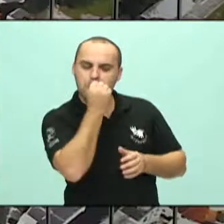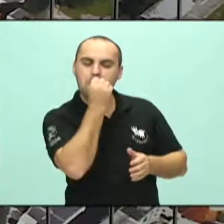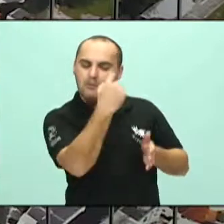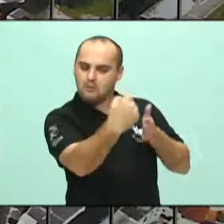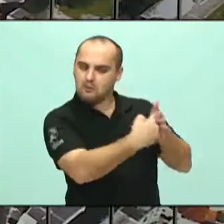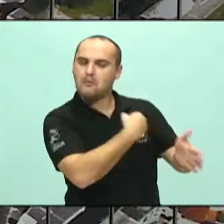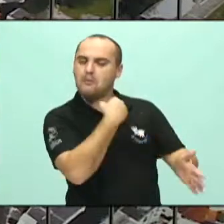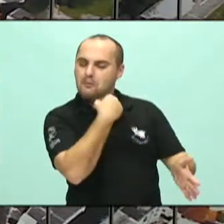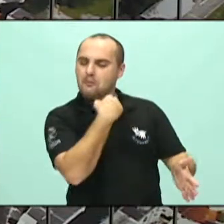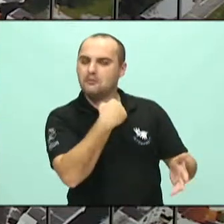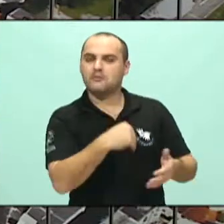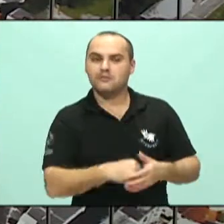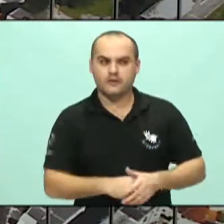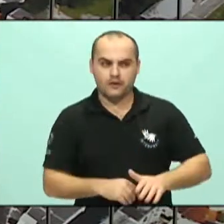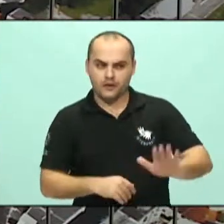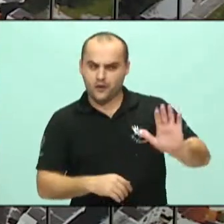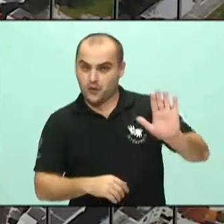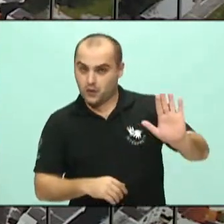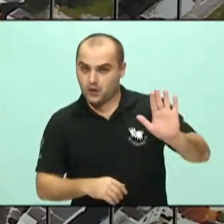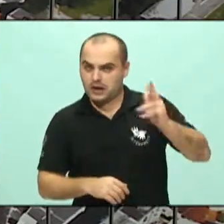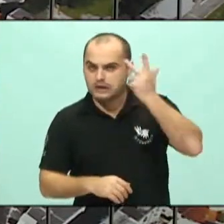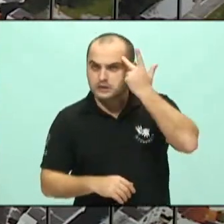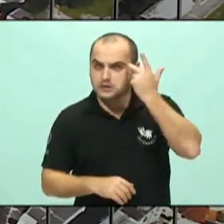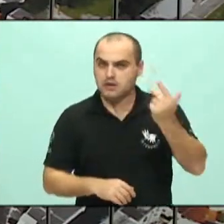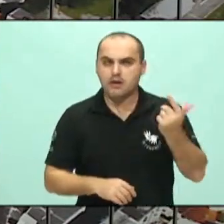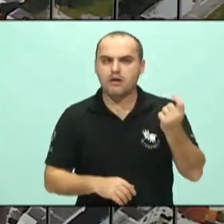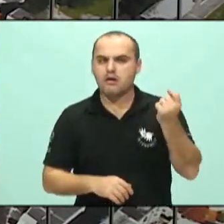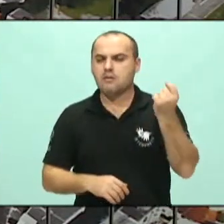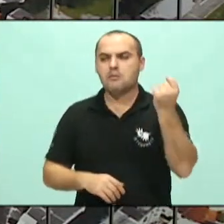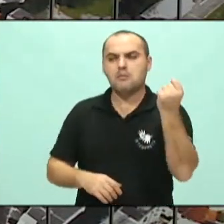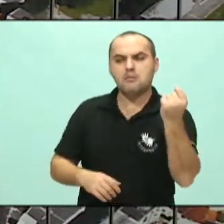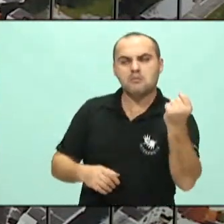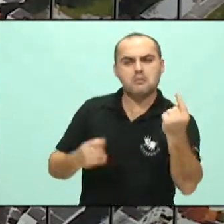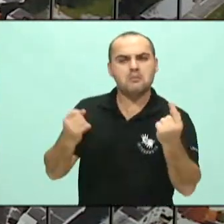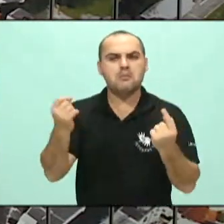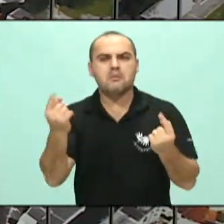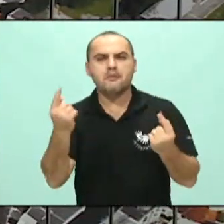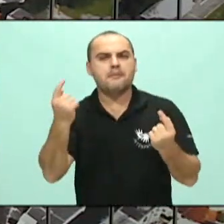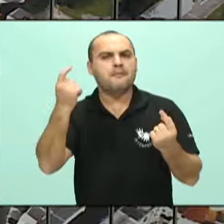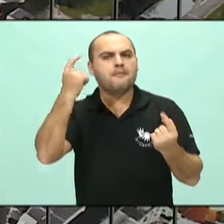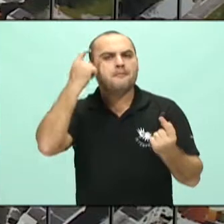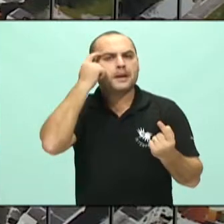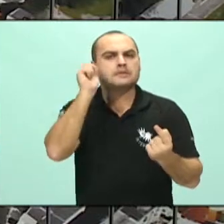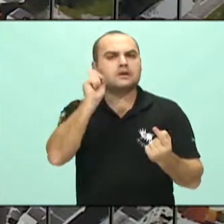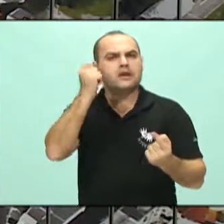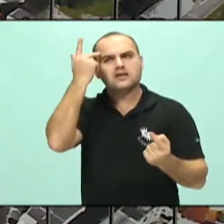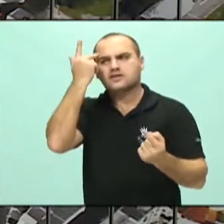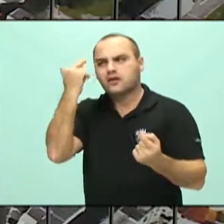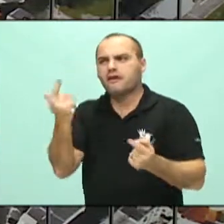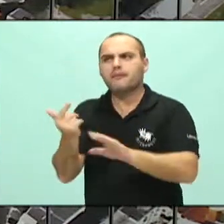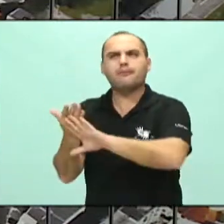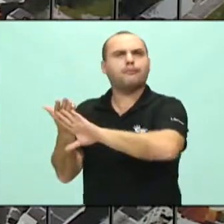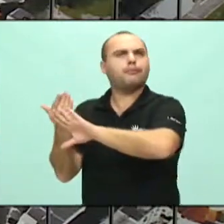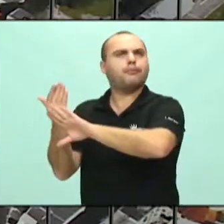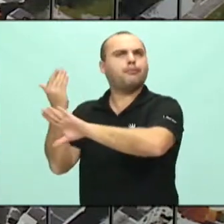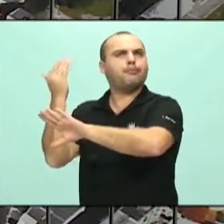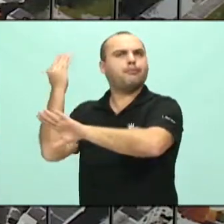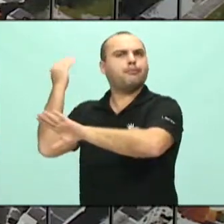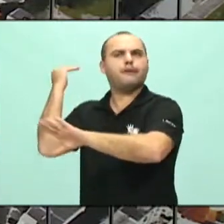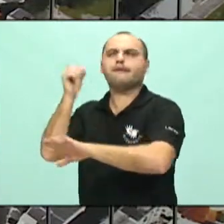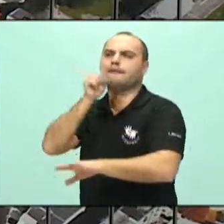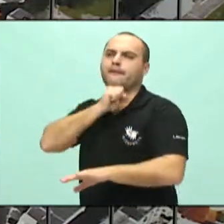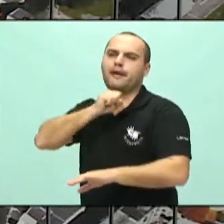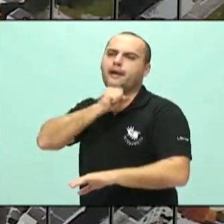a história, ao contrário de que alguns pensam, que a história é uma coisa do passado, é uma coisa